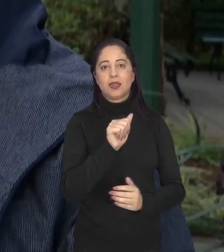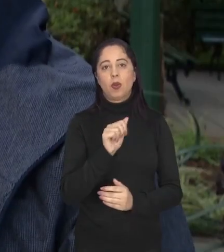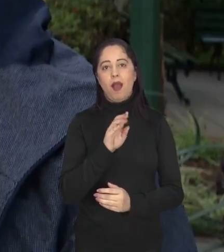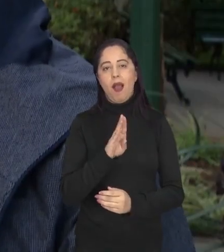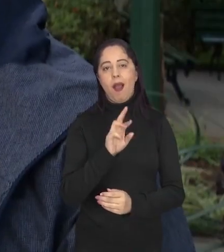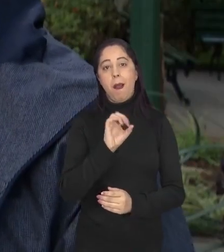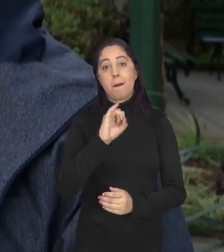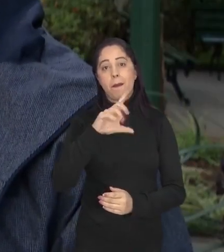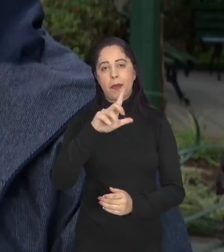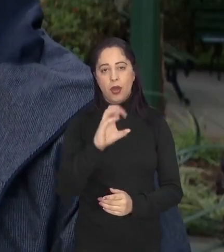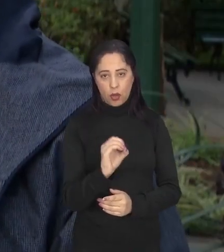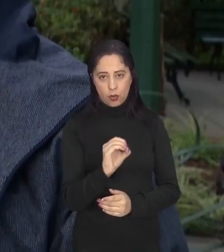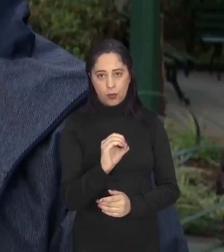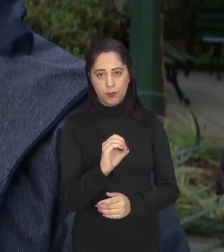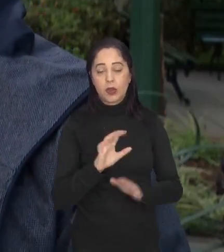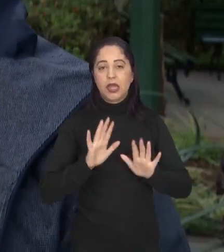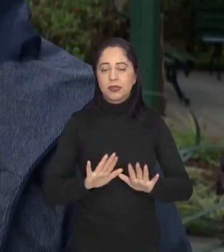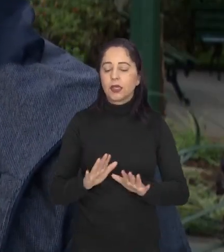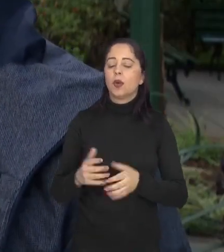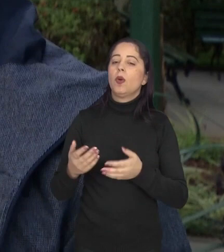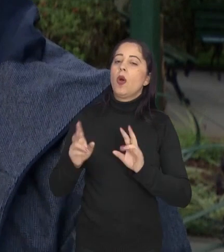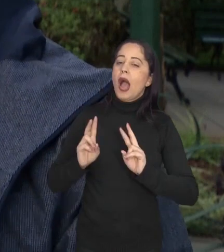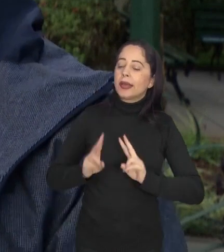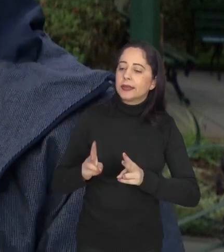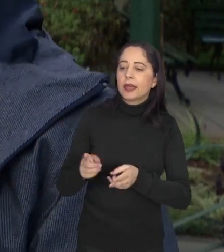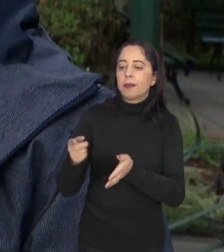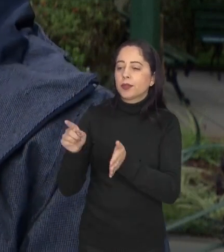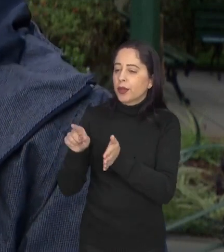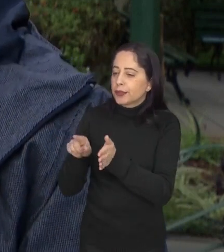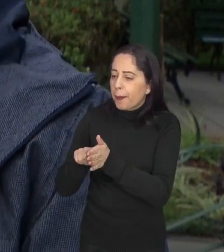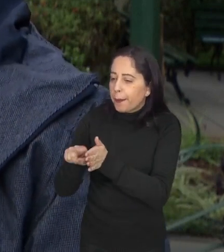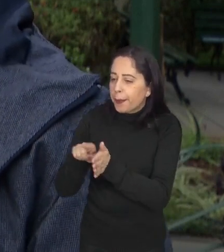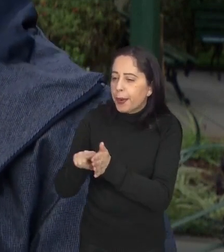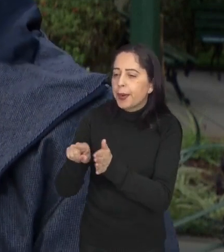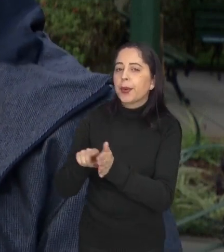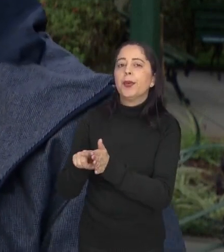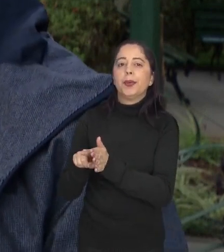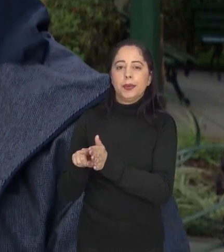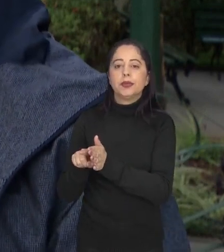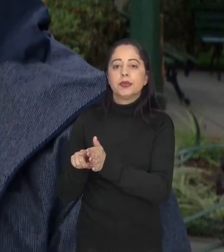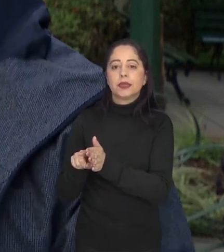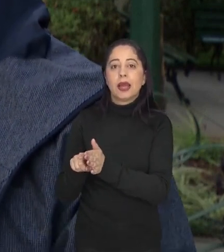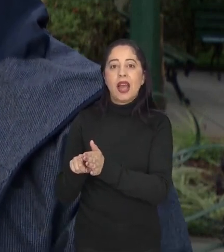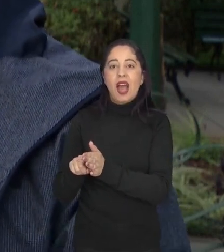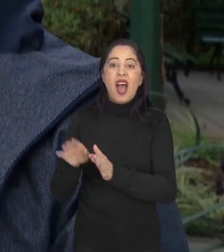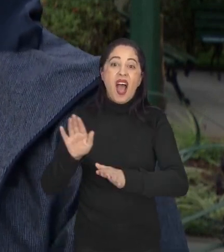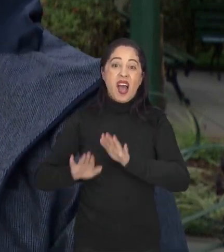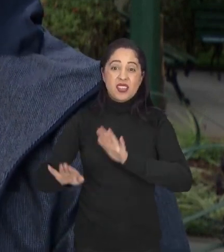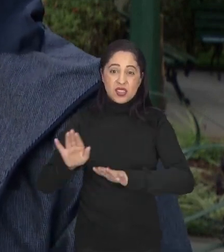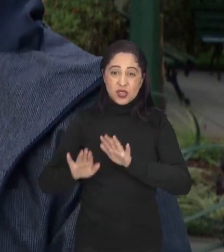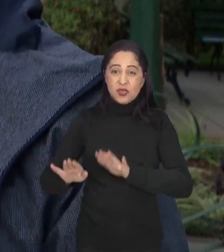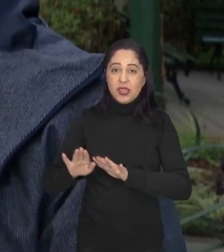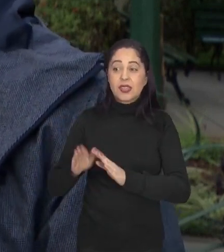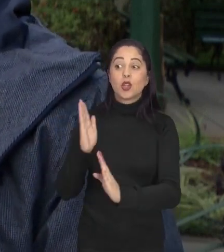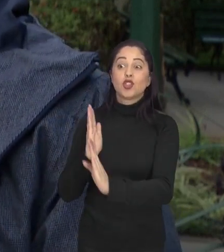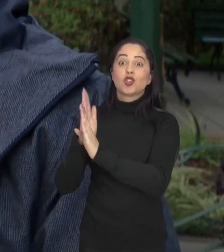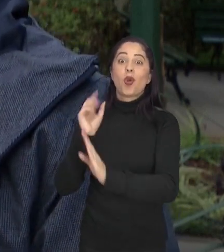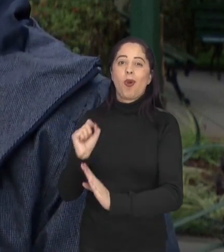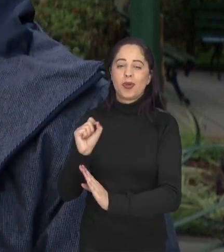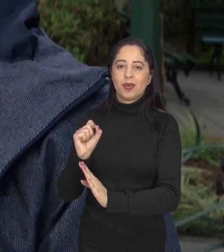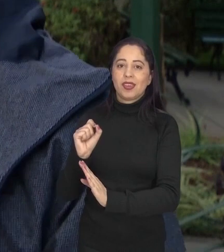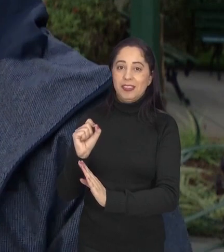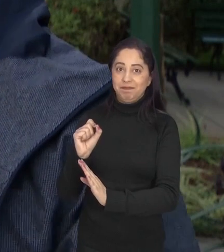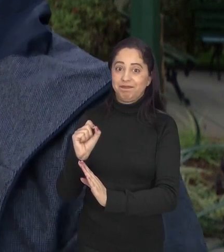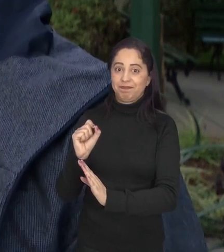Nesse trabalho todo que é feito durante essa triagem ou nos nossos acolhimentos, nos nossos abrigos, muitas vezes a gente acaba descobrindo